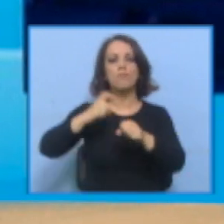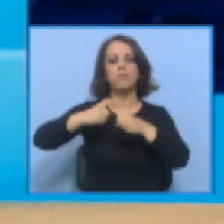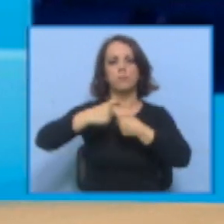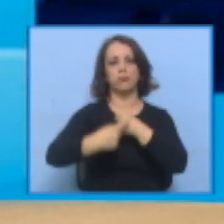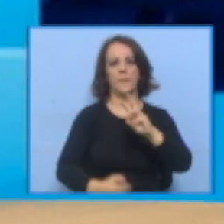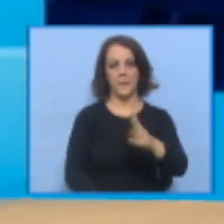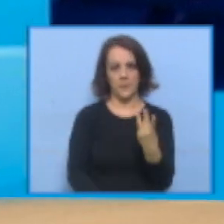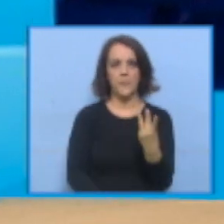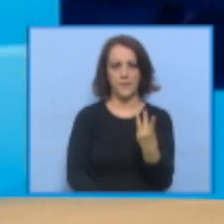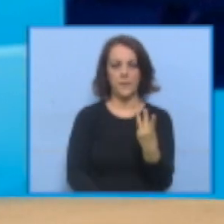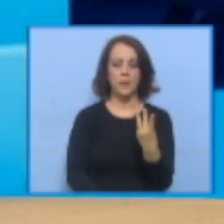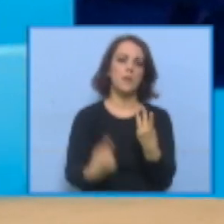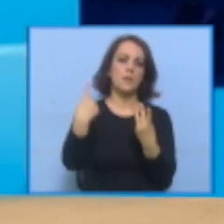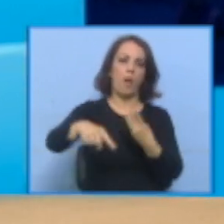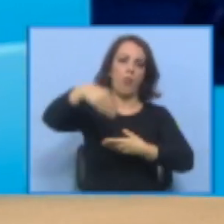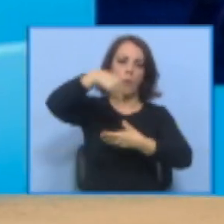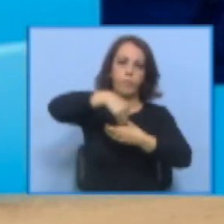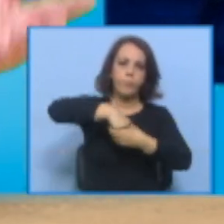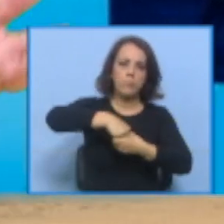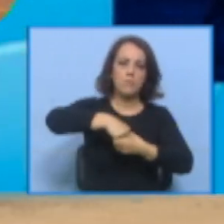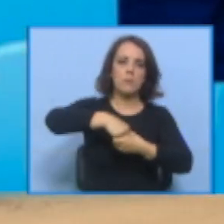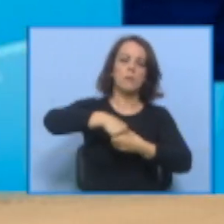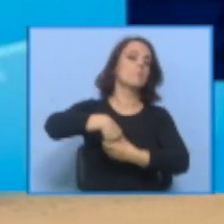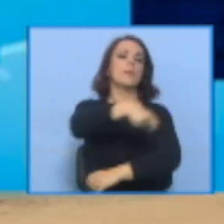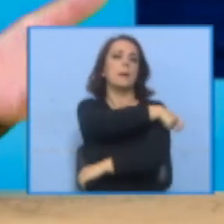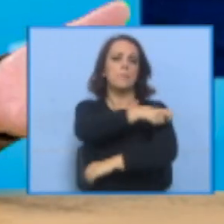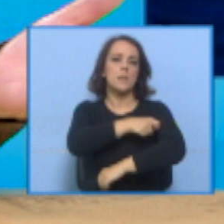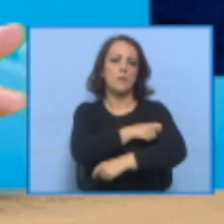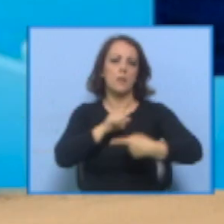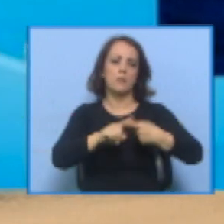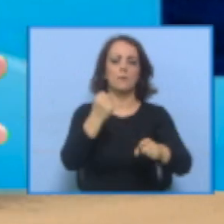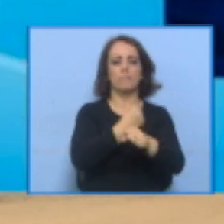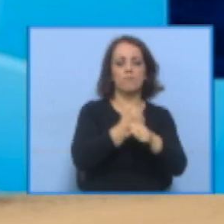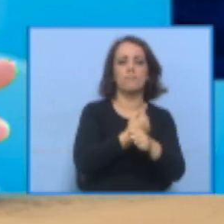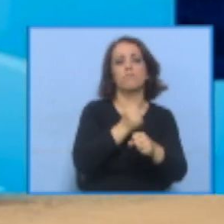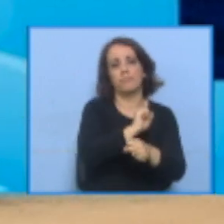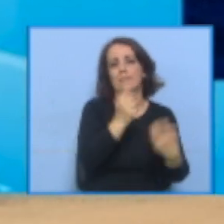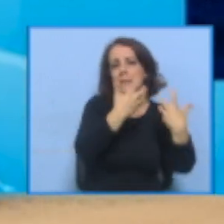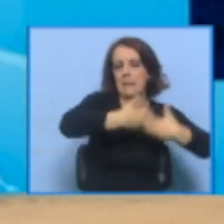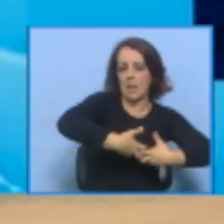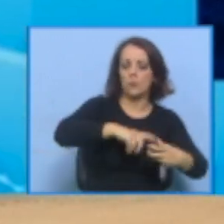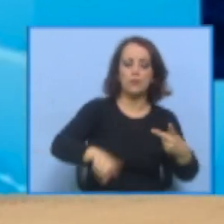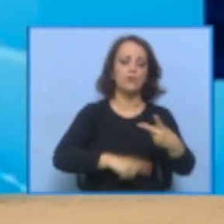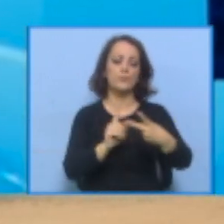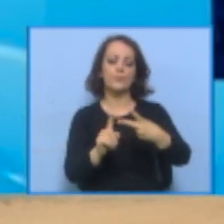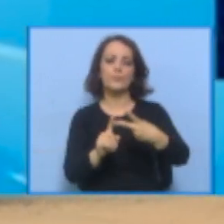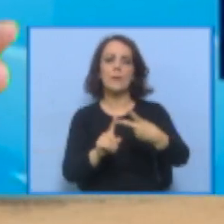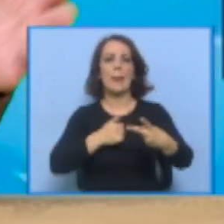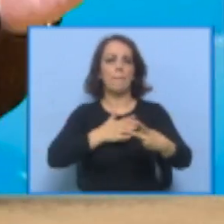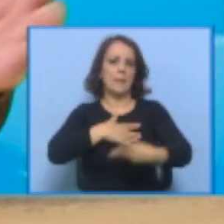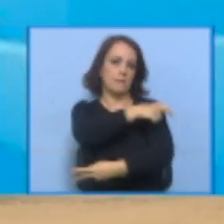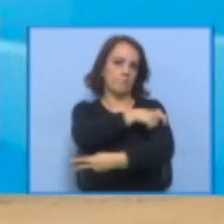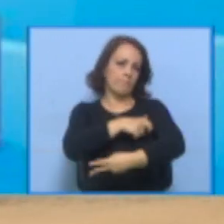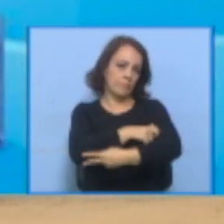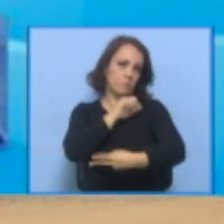portanto, que tem os representantes dos trabalhadores, dos sindicatos, tem os representantes empresariais,